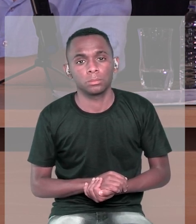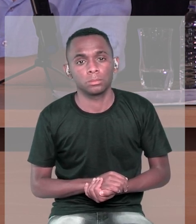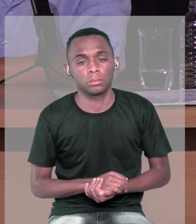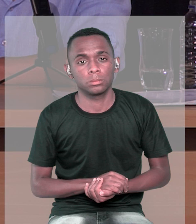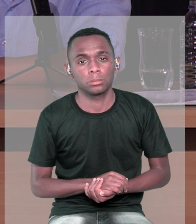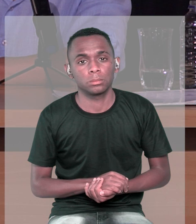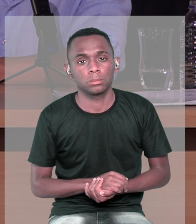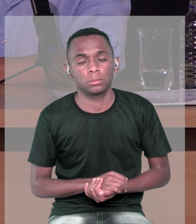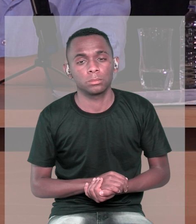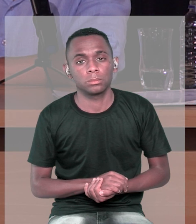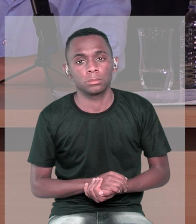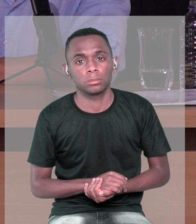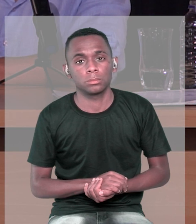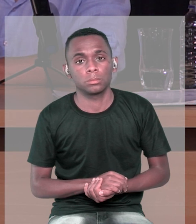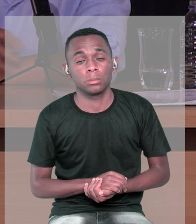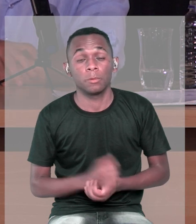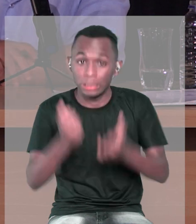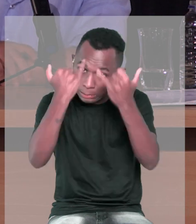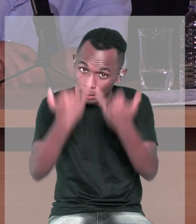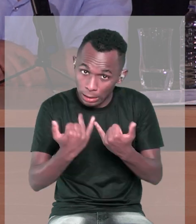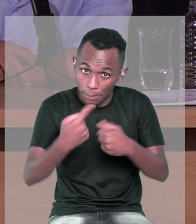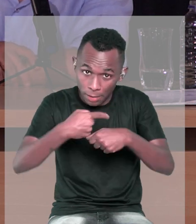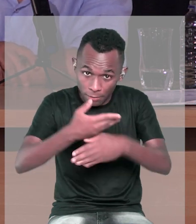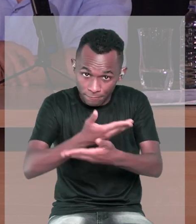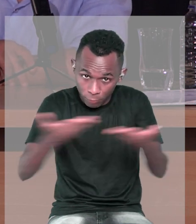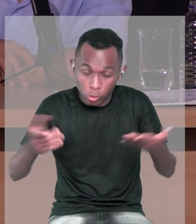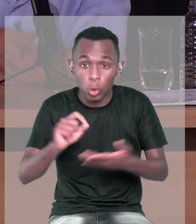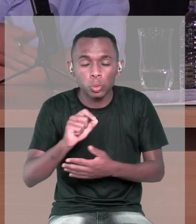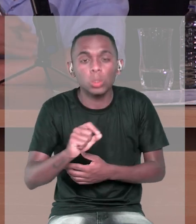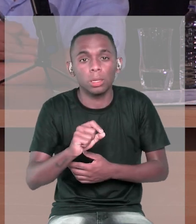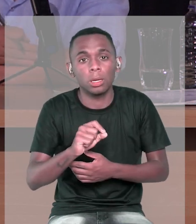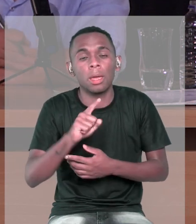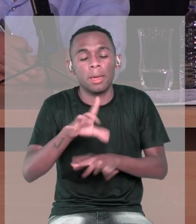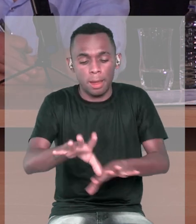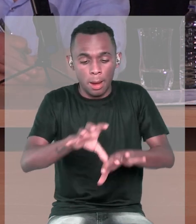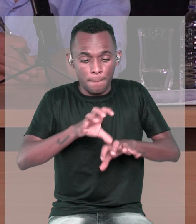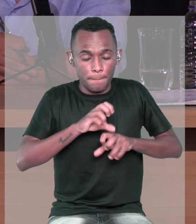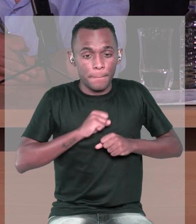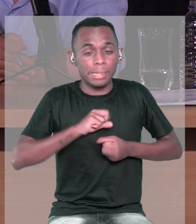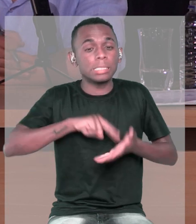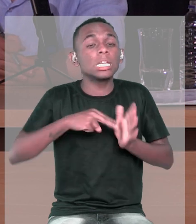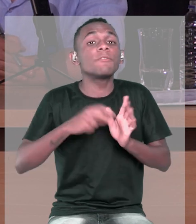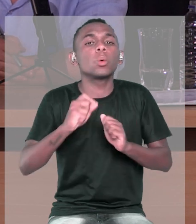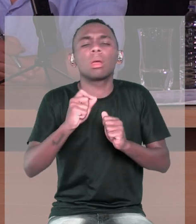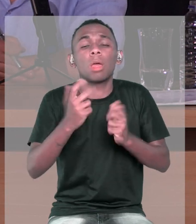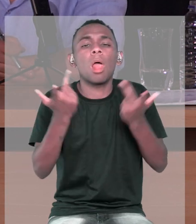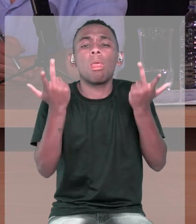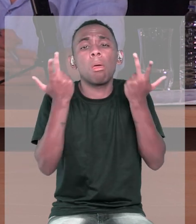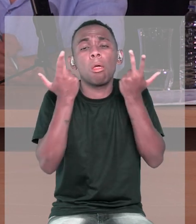dans l'organisme. Eu vou falar para vocês, eles citam que a apropriação é a ação